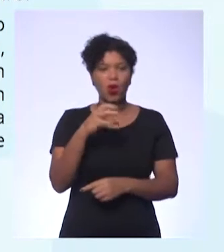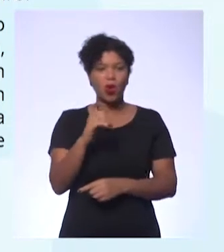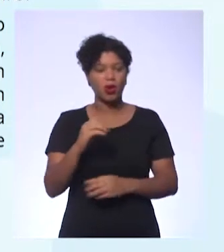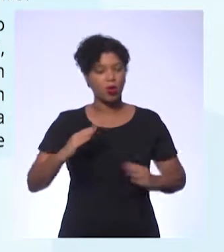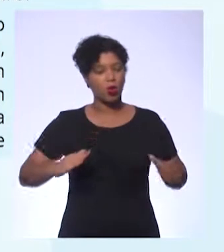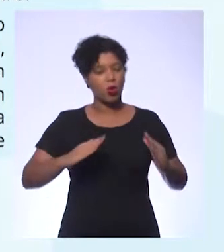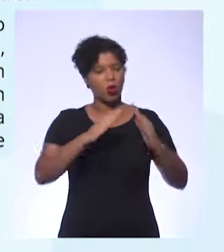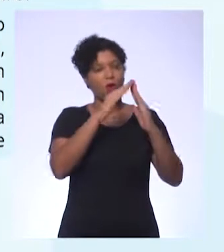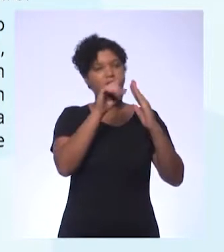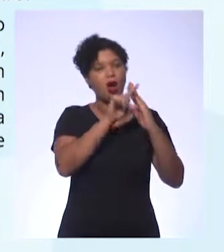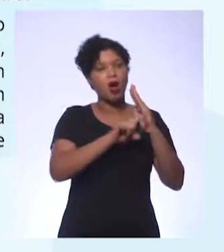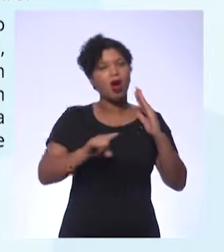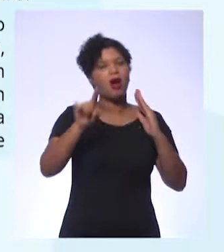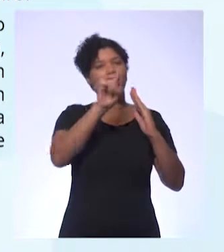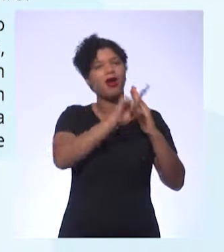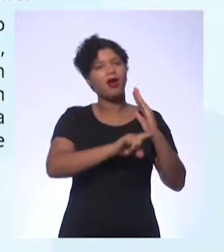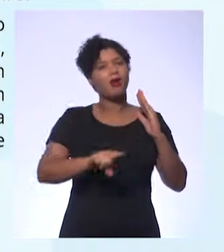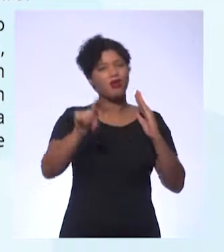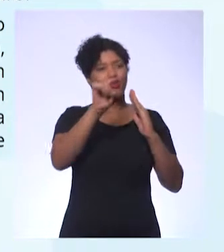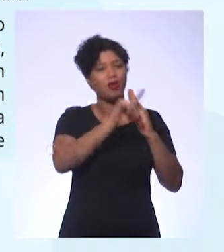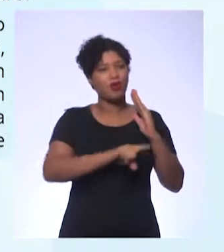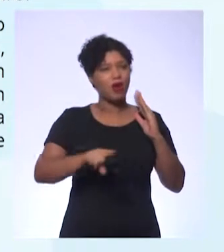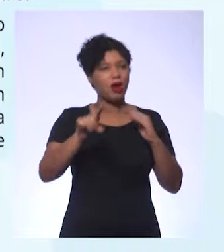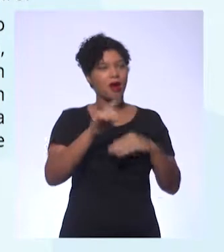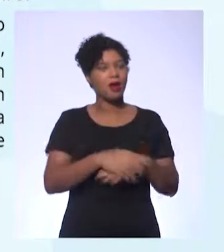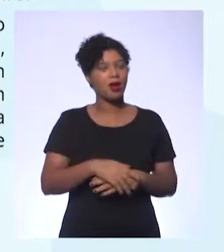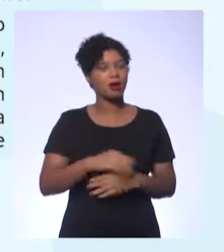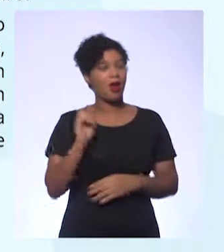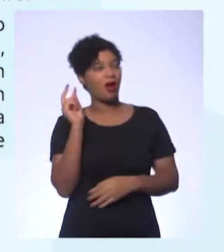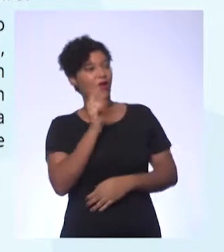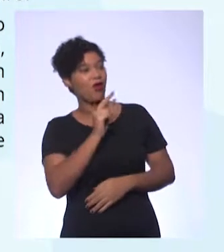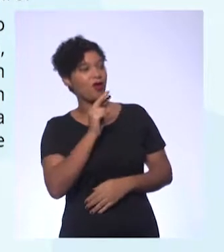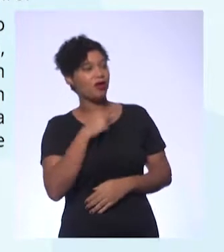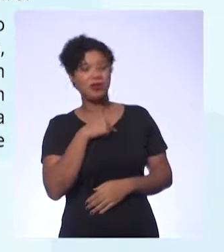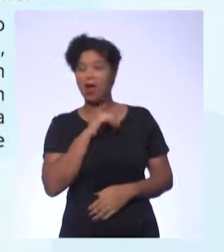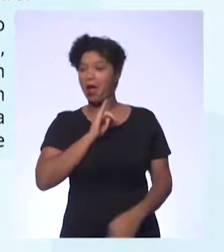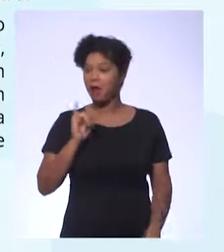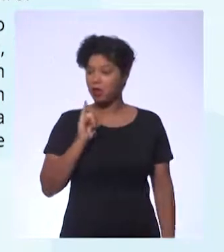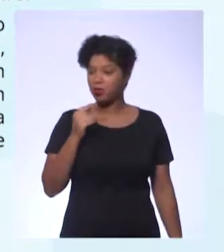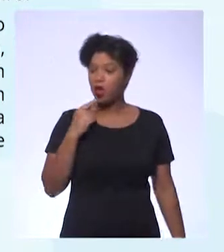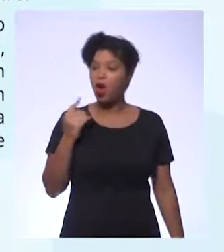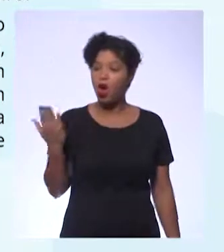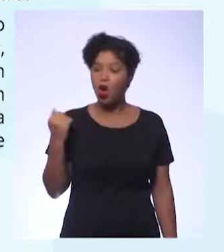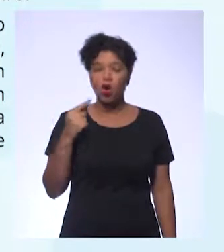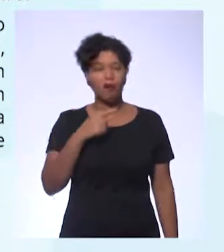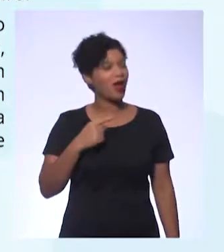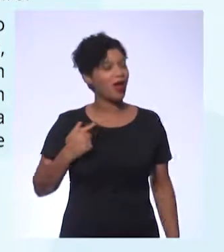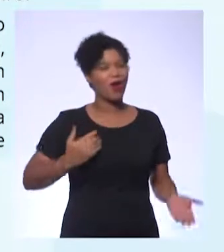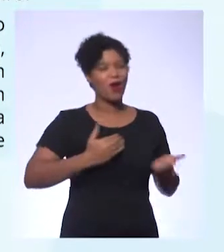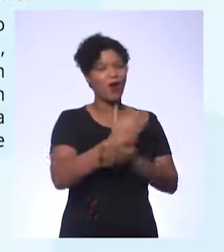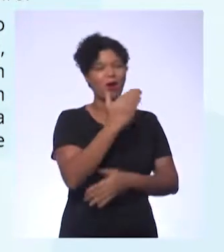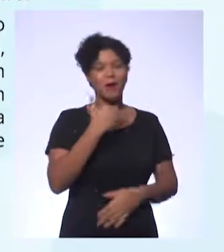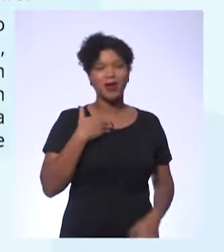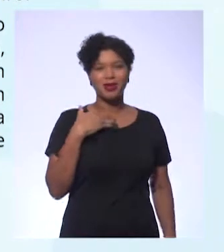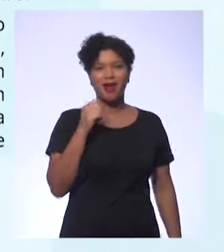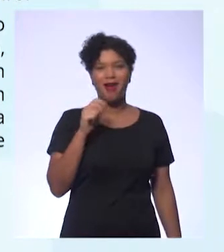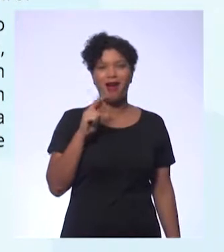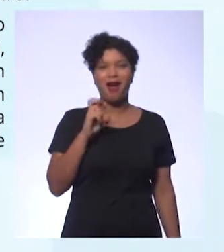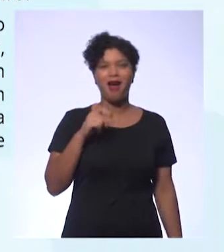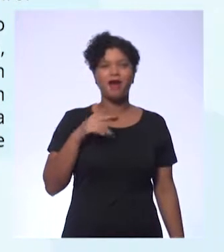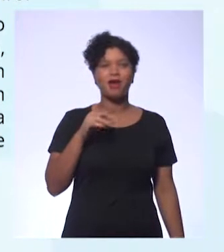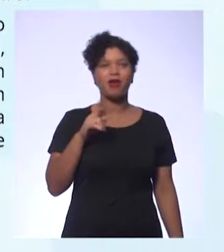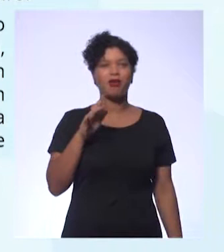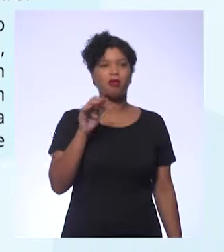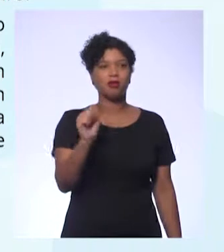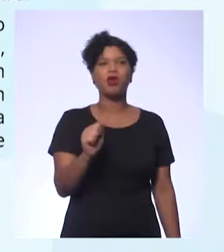que há naquele campo. Assim que Dom Quixote os viu, disse para o escudeiro: a aventura vai encaminhando os nossos negócios